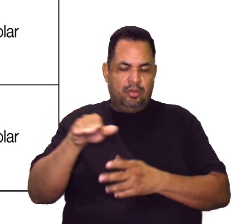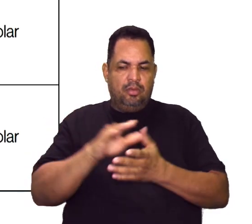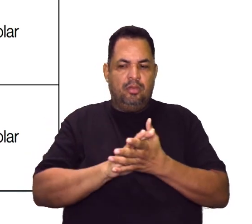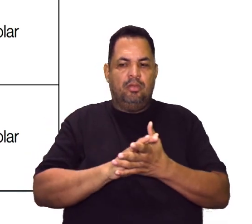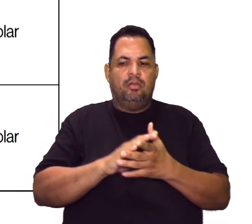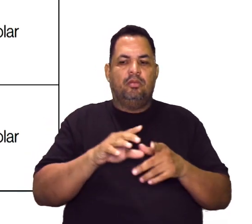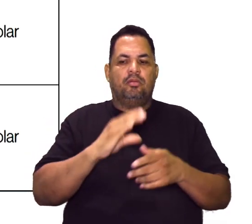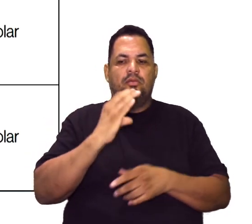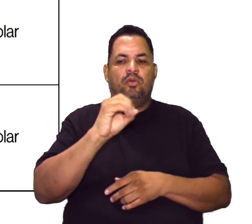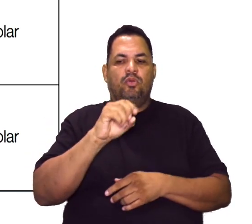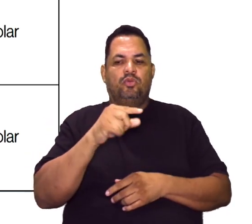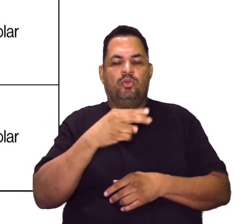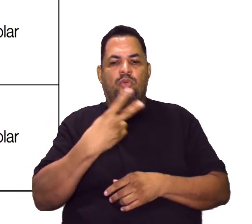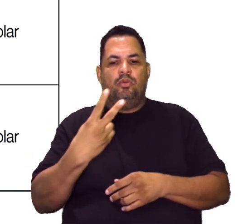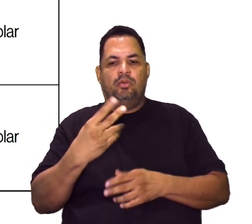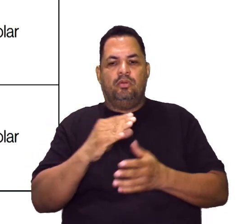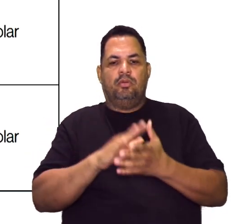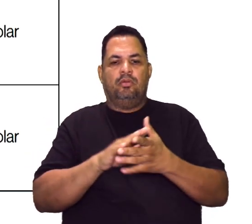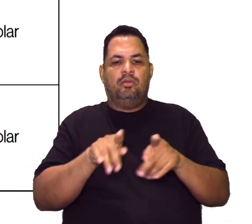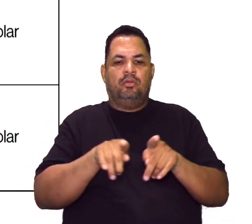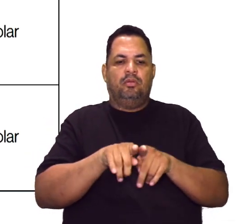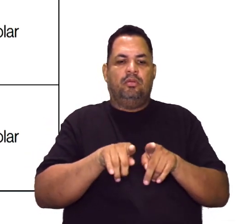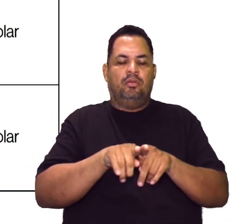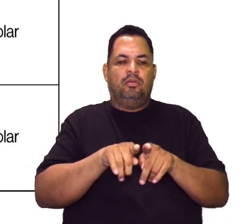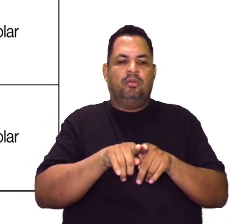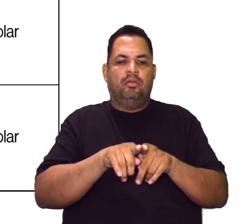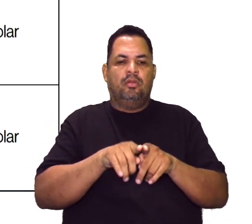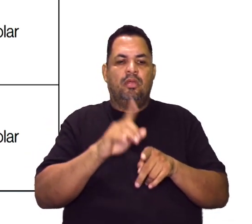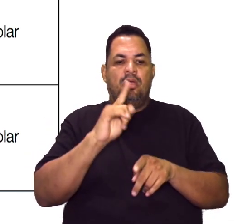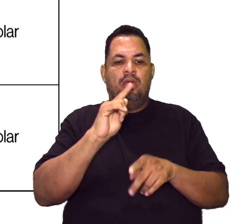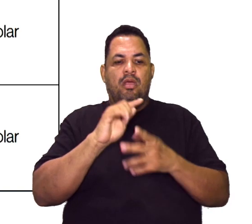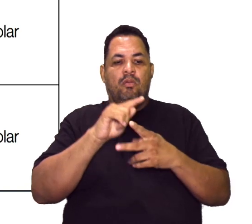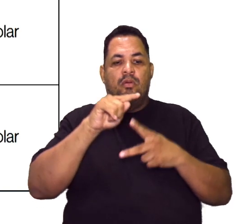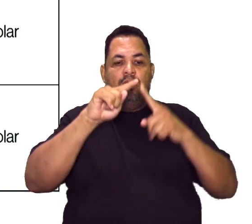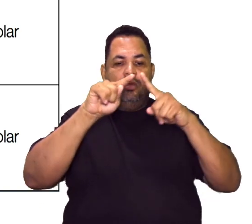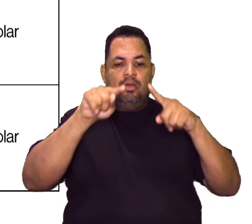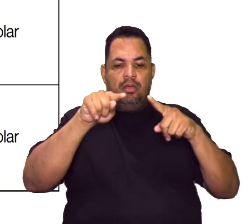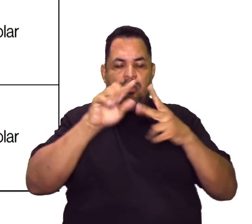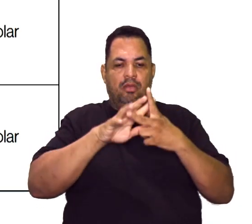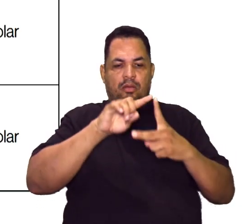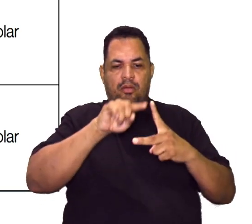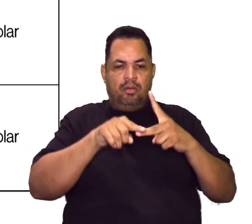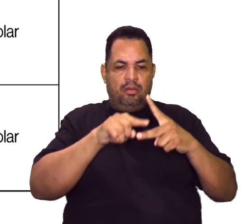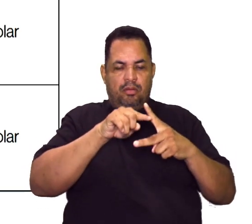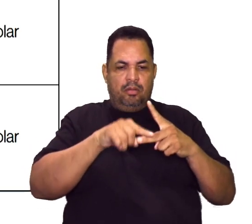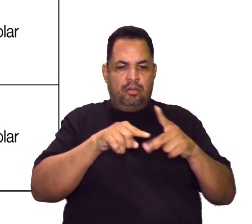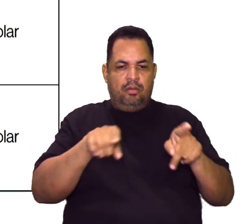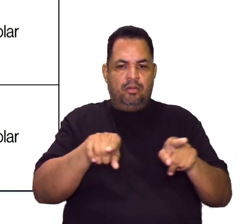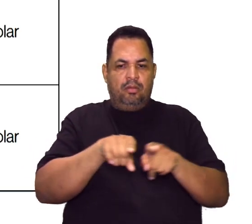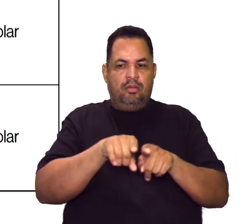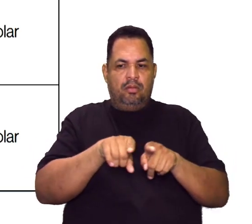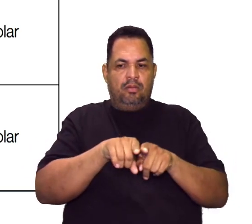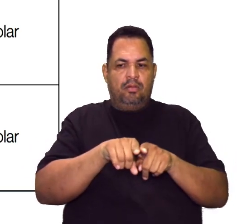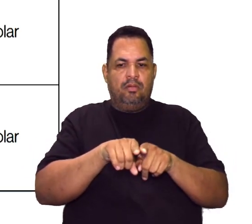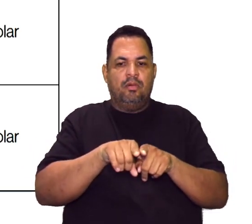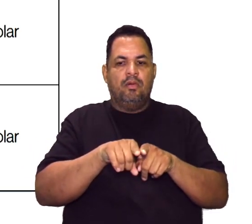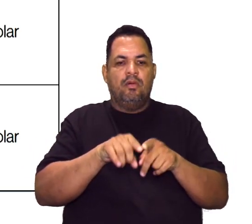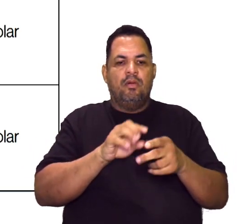geometria linear, a água, geometria angular, e o NH3,